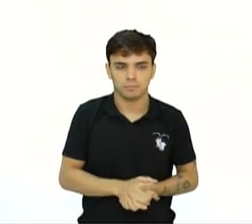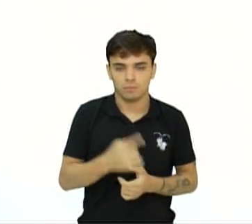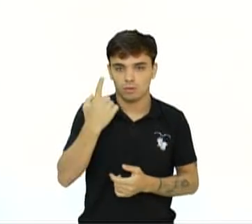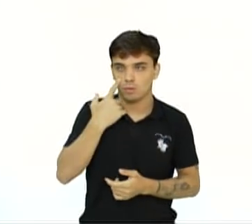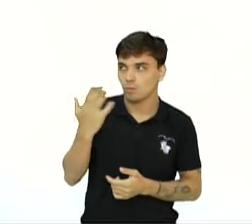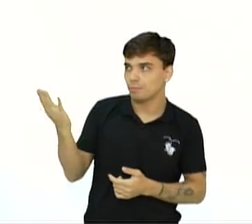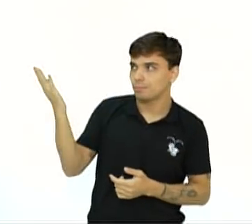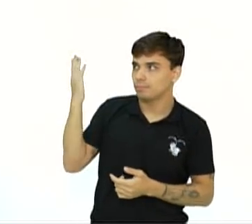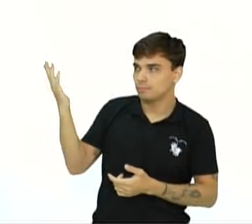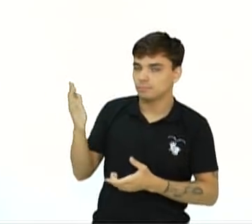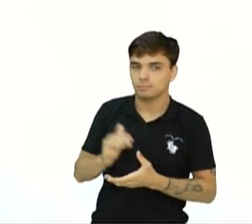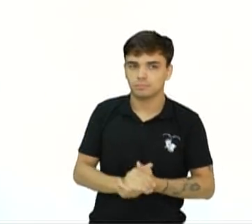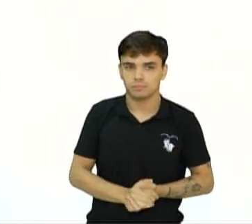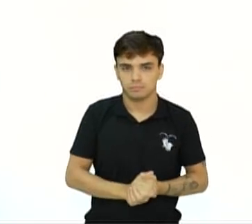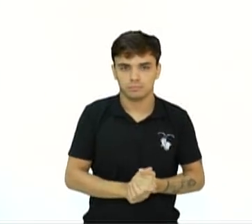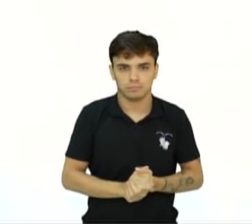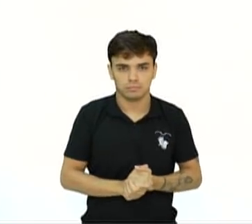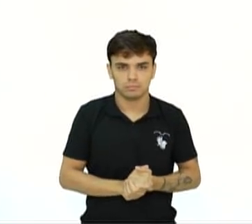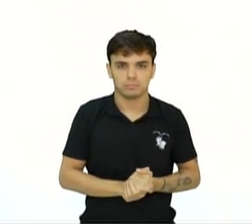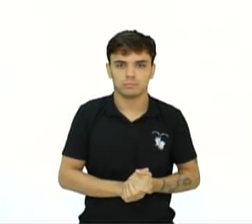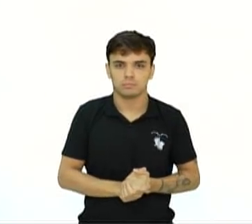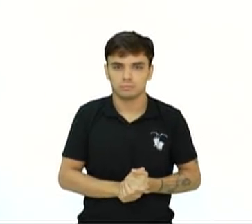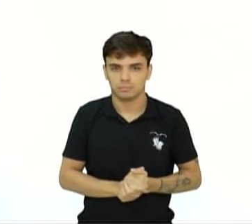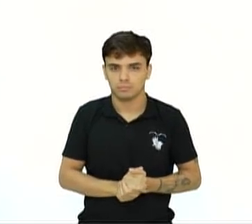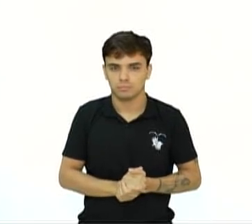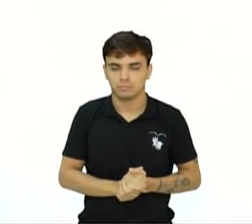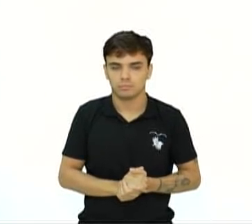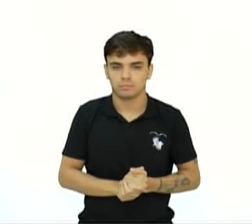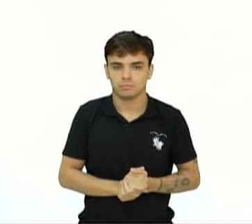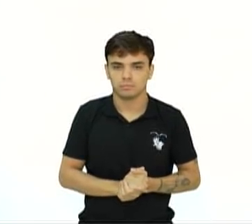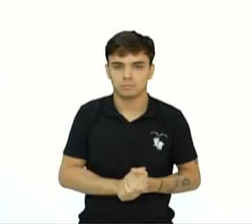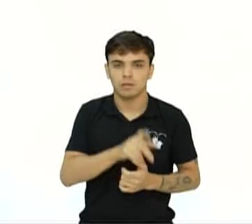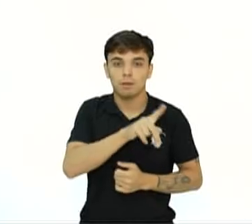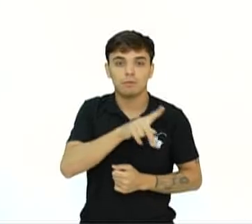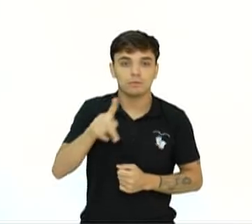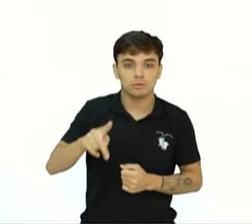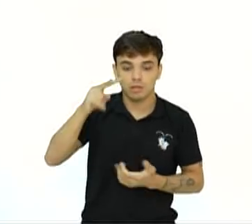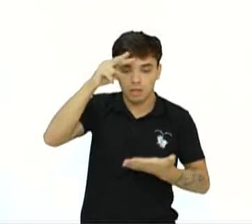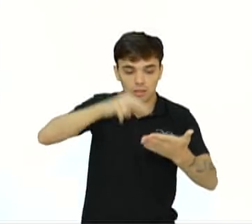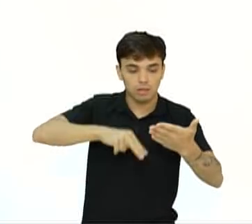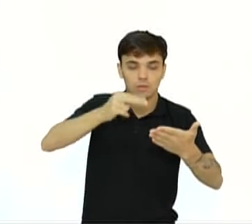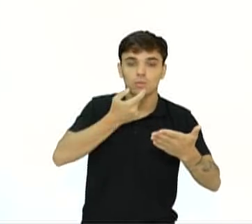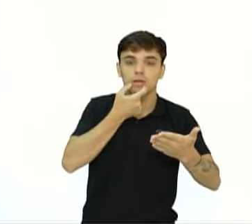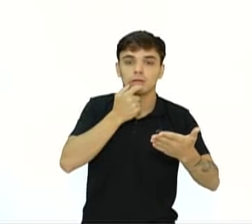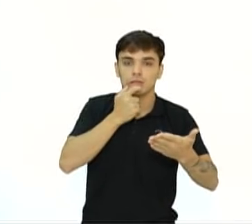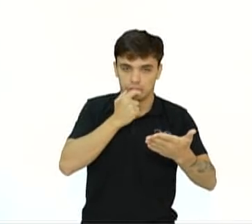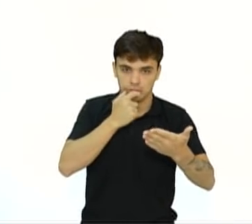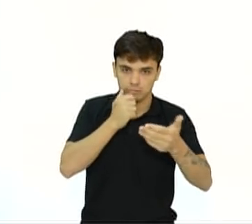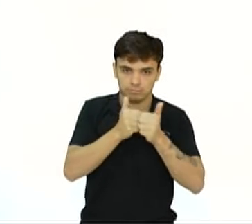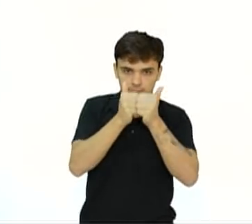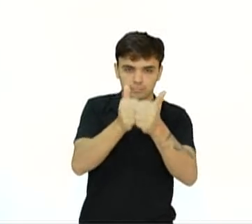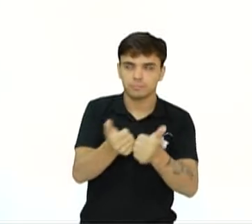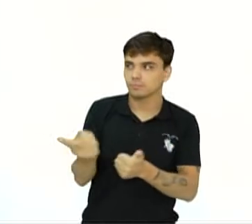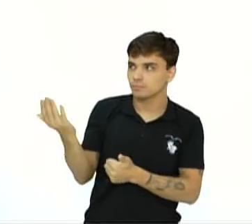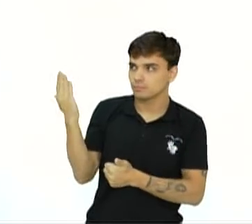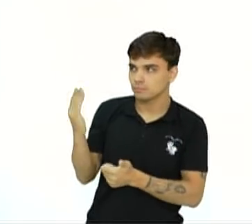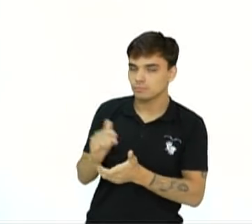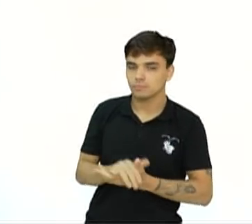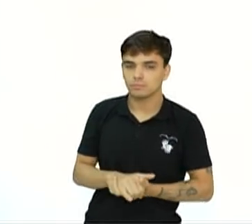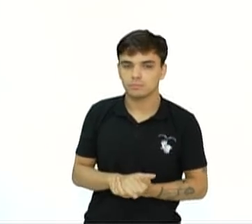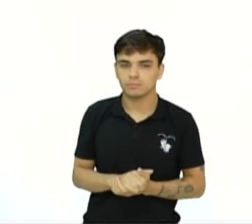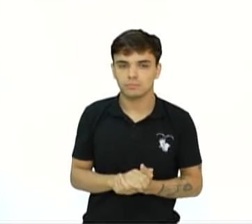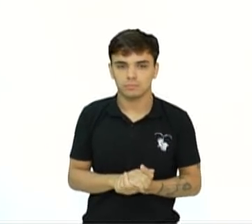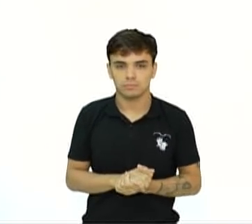Mona Lisa? Also called Portrait of Lisa Gherardini, wife of Francesco del Giocondo, Italian